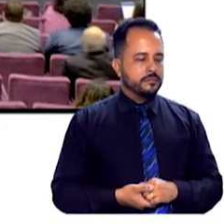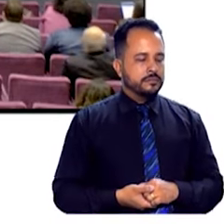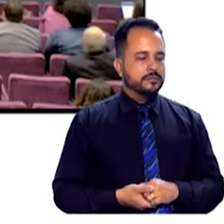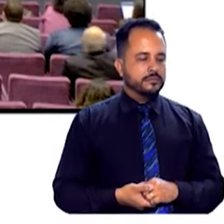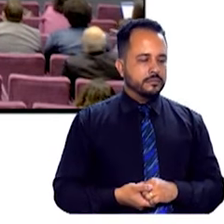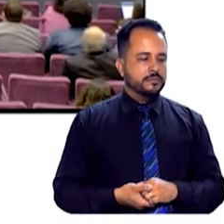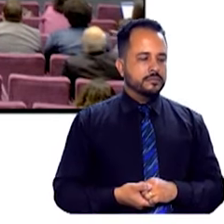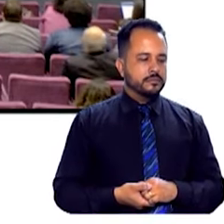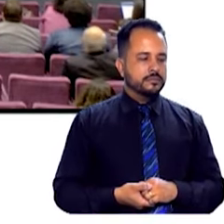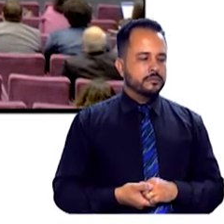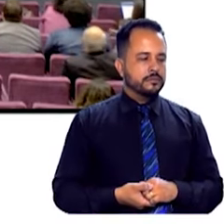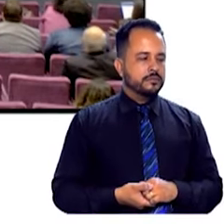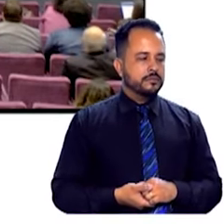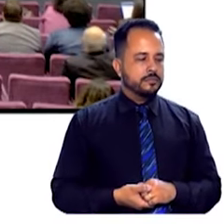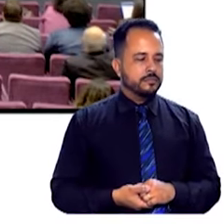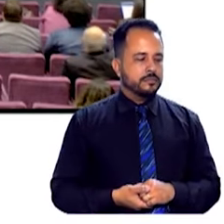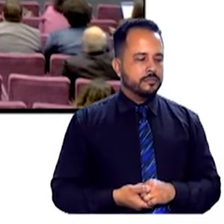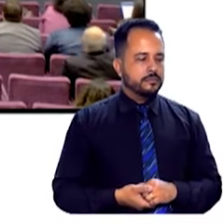than